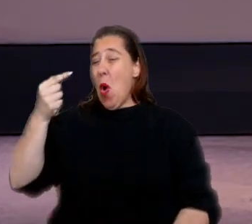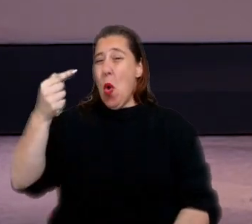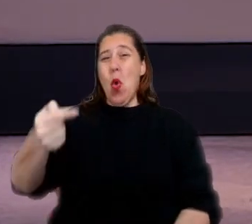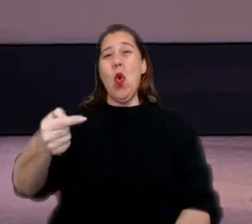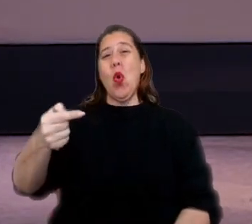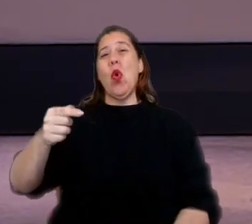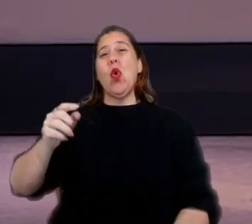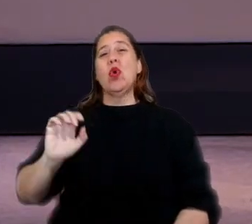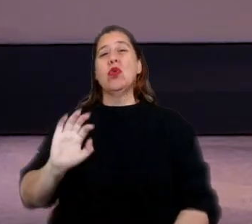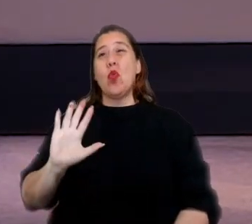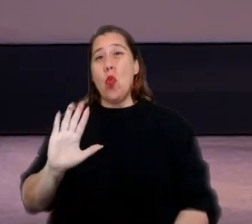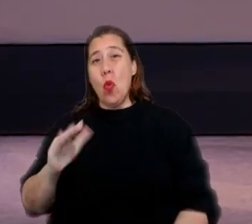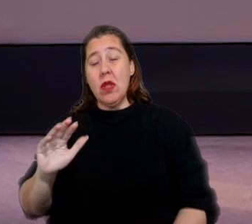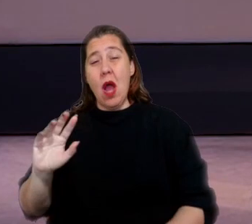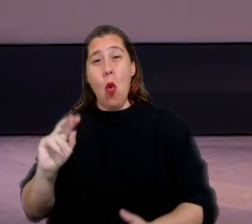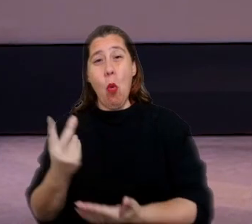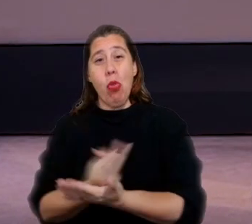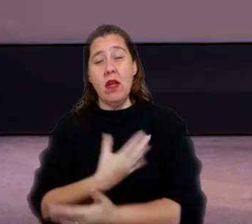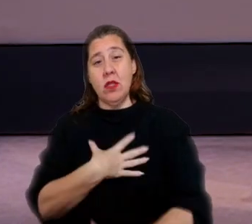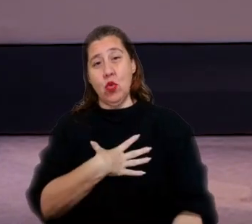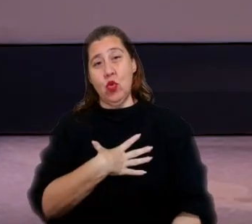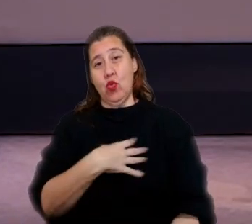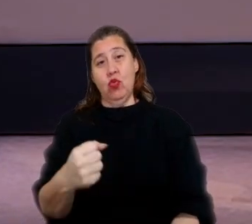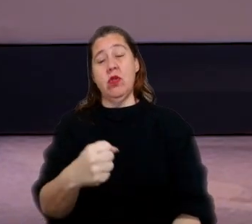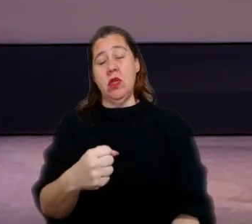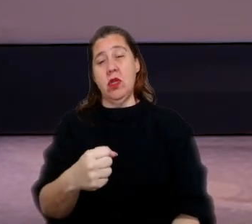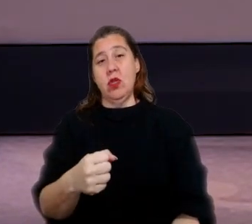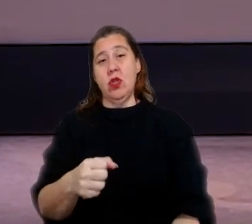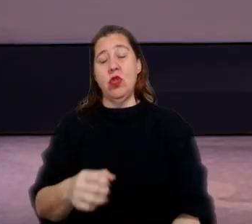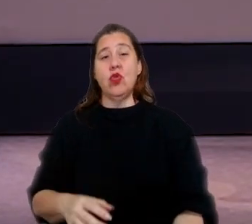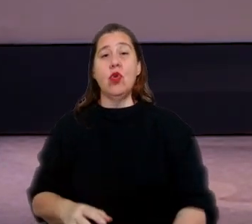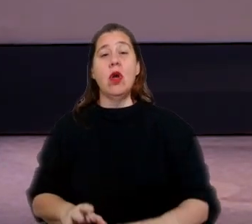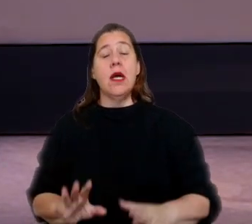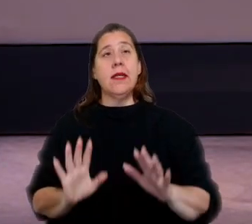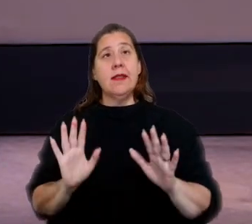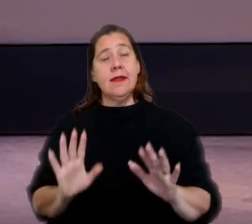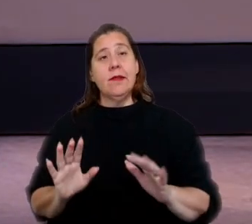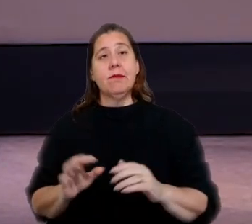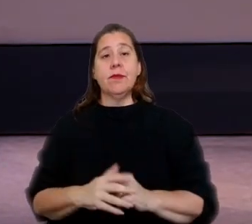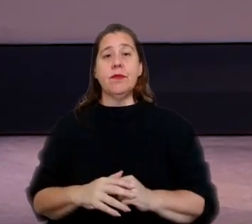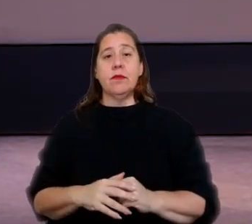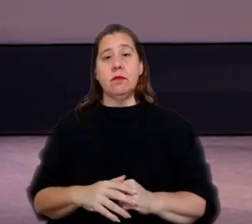só depois, né? Quando já aconteceu o suicídio, ninguém antecipa nada. E,